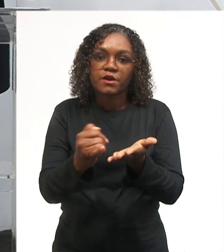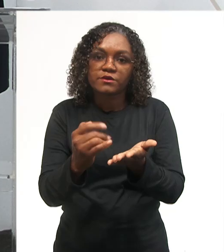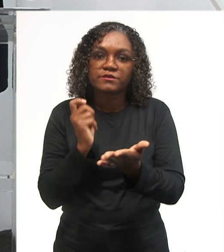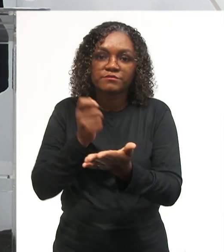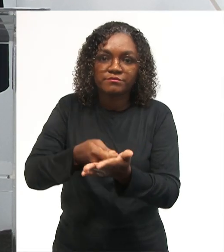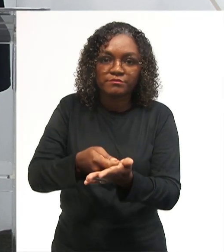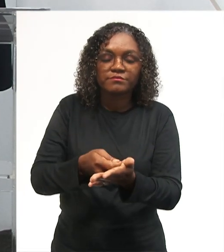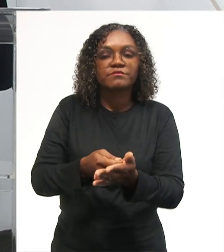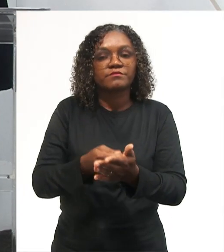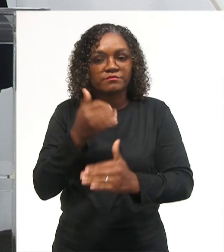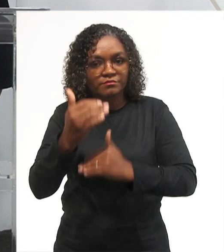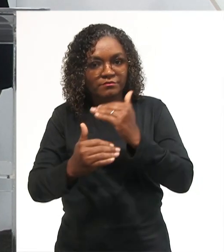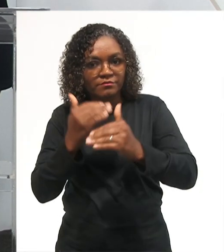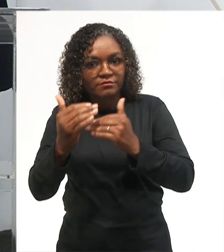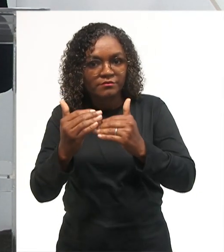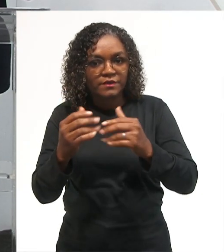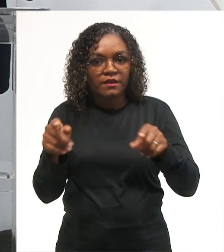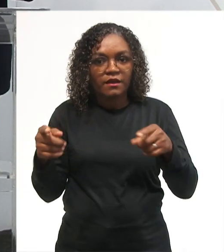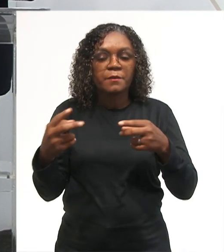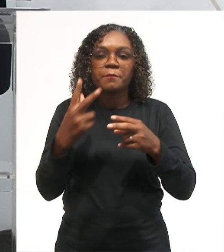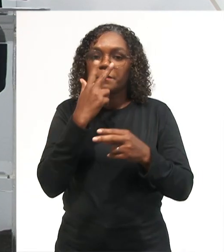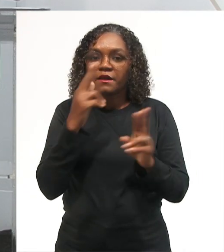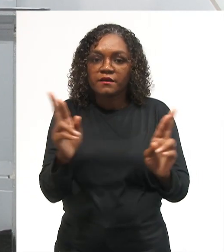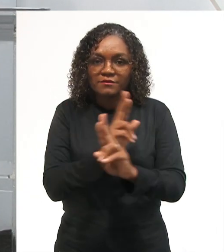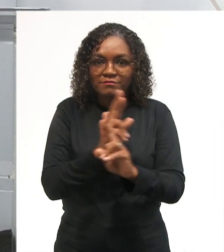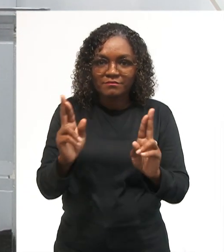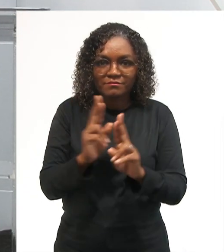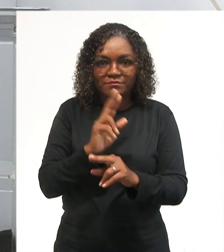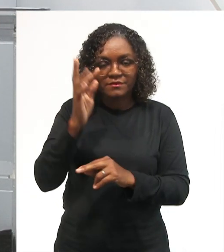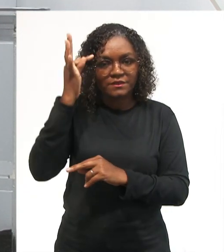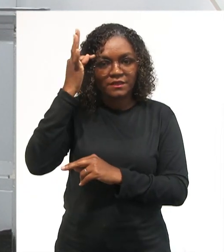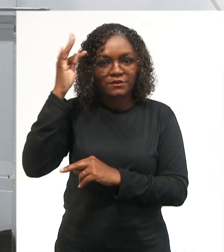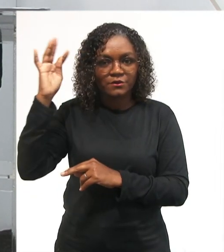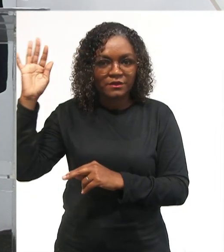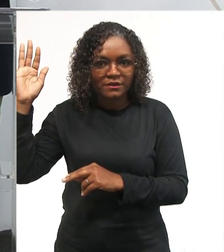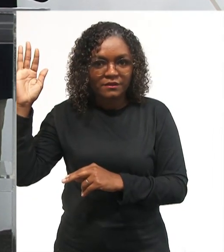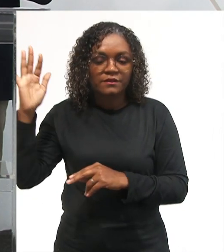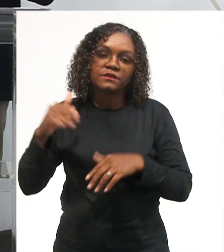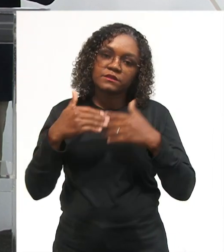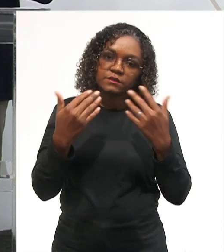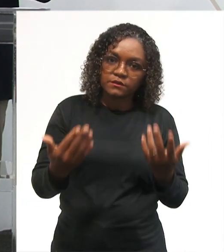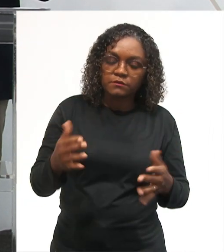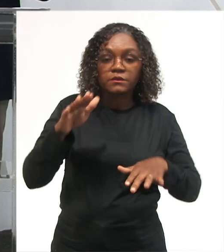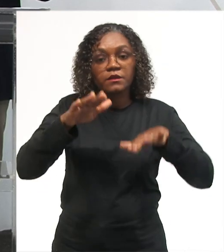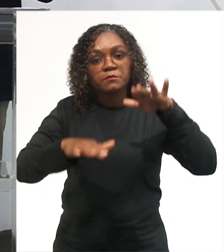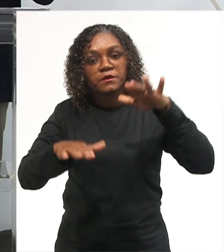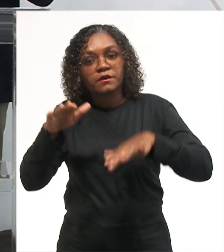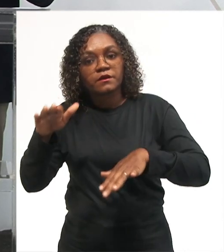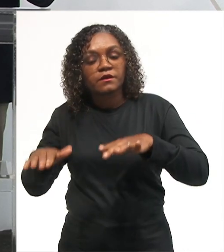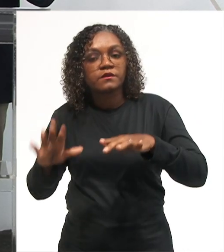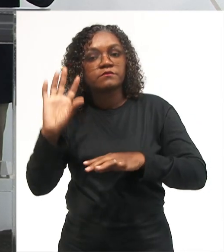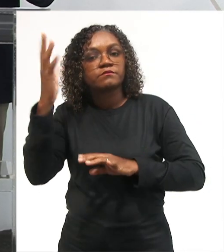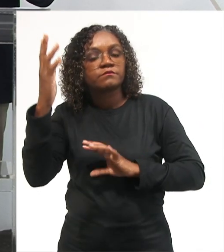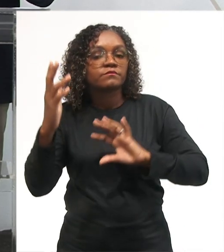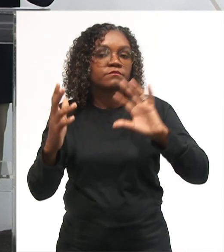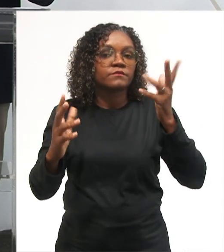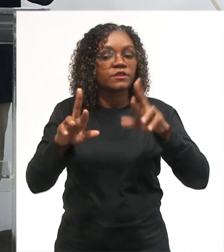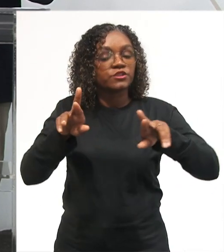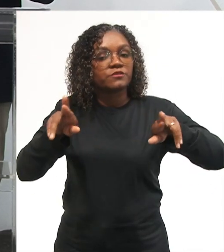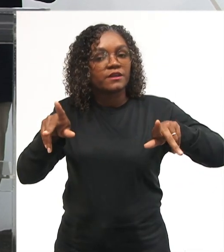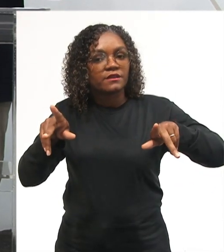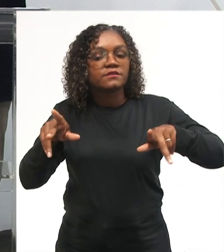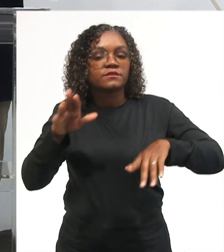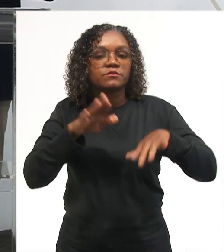impostos. Né? Até meio que se relaciona com a teoria anterior, mas também pode haver, em algumas situações, uma